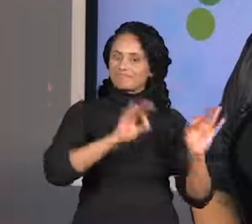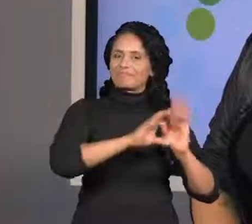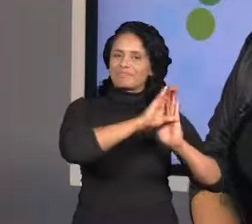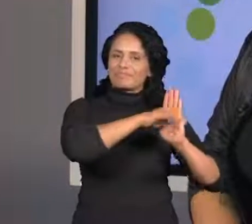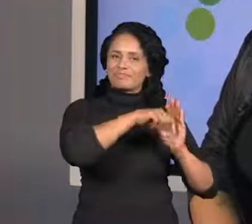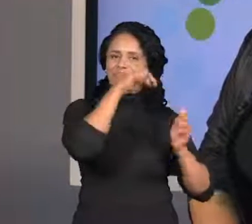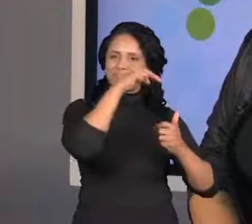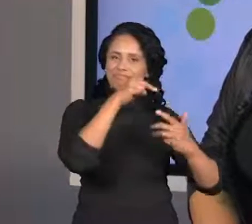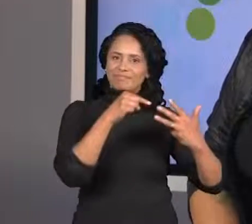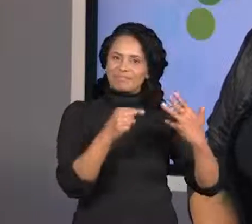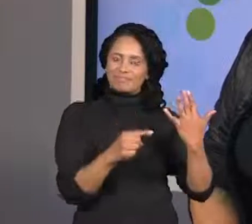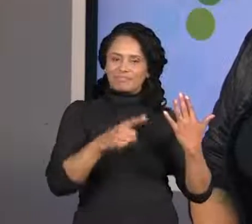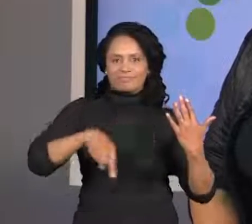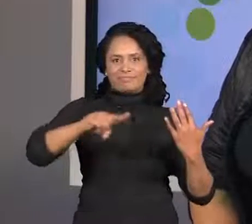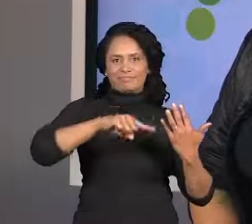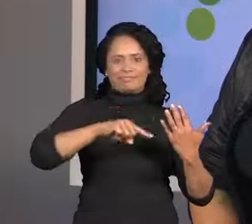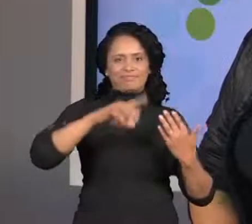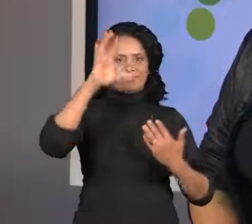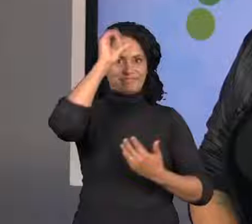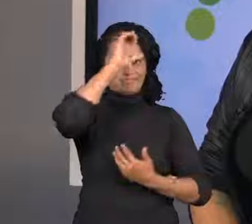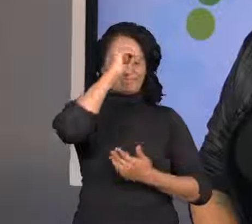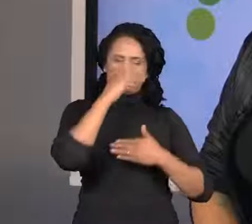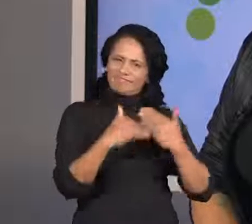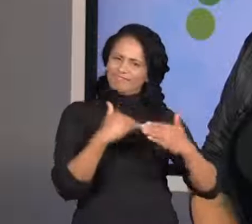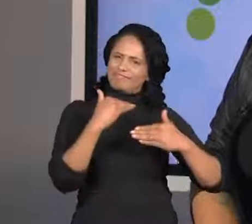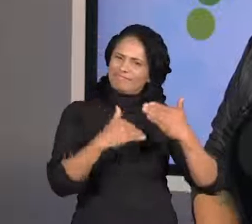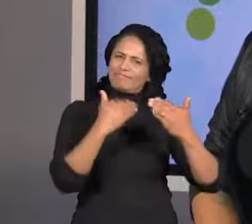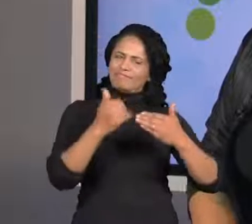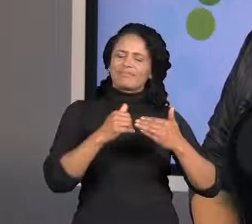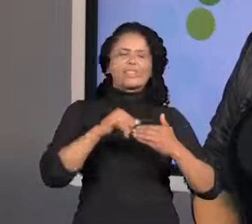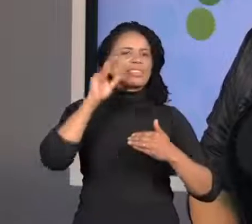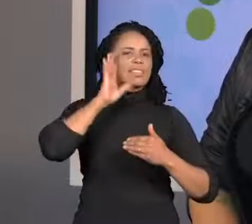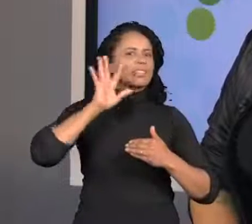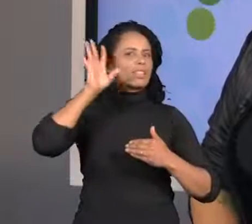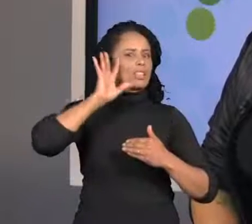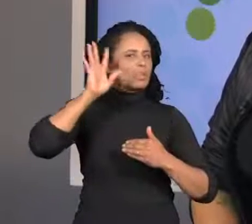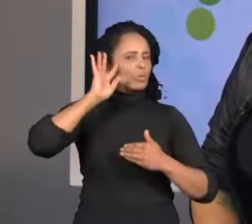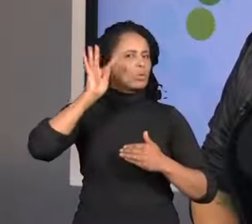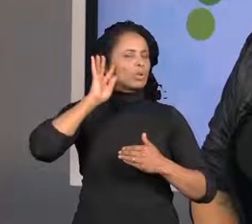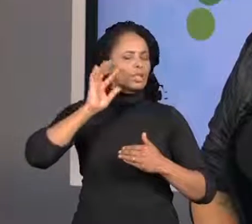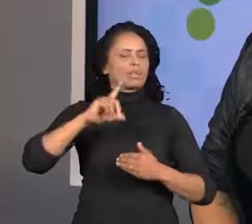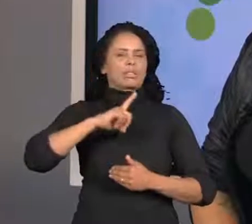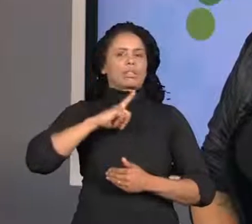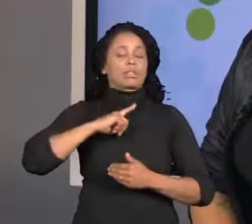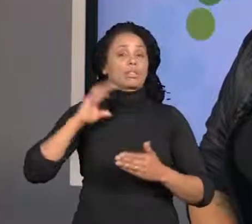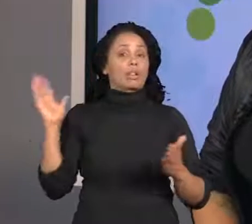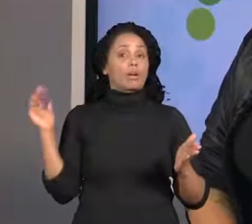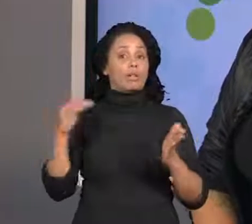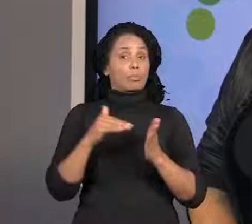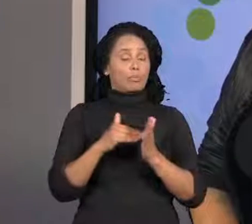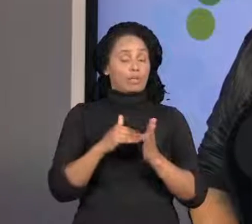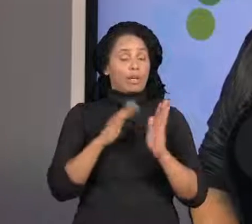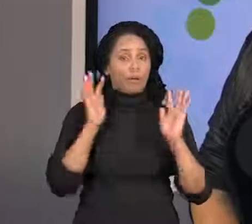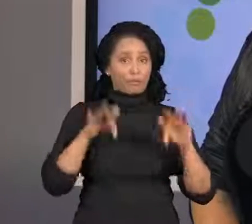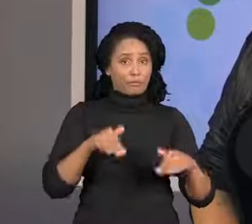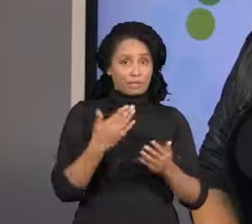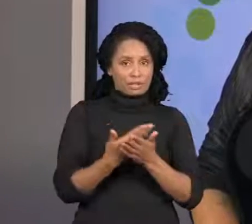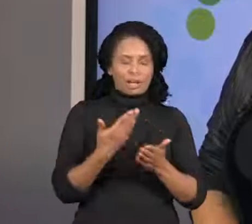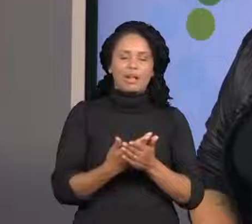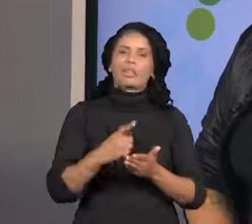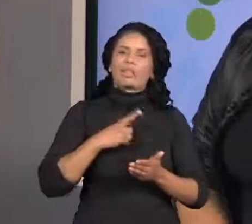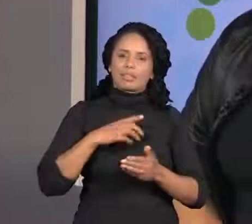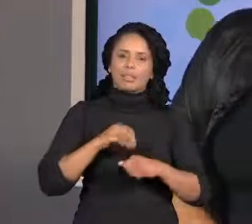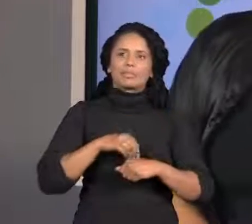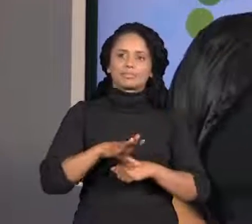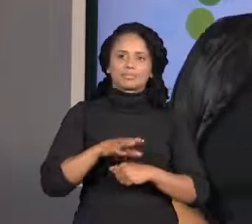vai ser uma aula assim com bastante teoria, mas no final tem uma sugestão de atividade aí para vocês. E quero